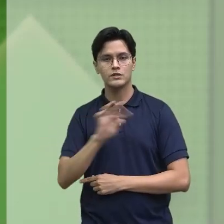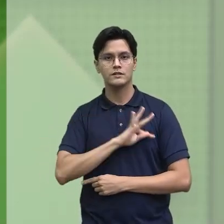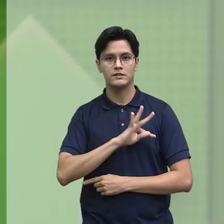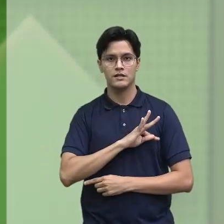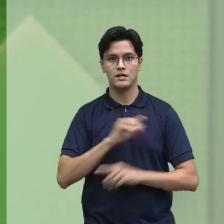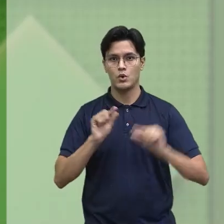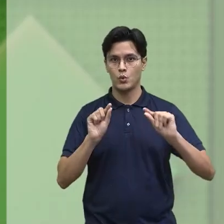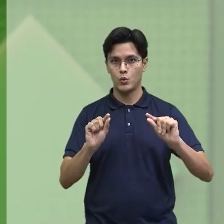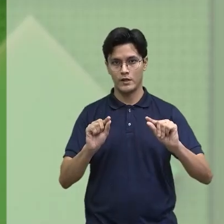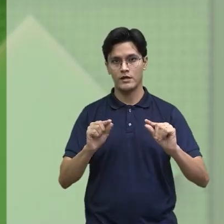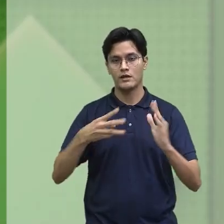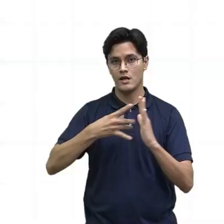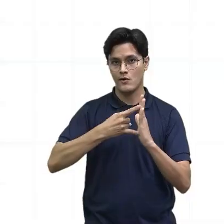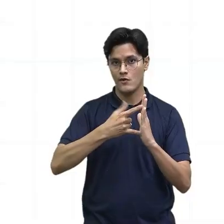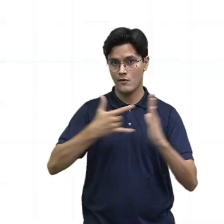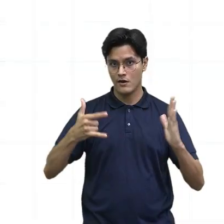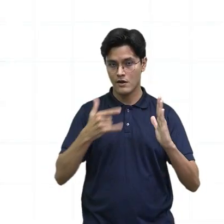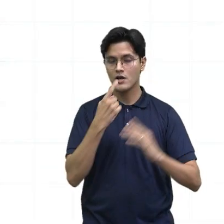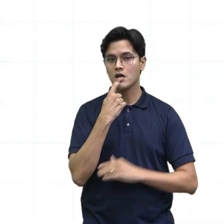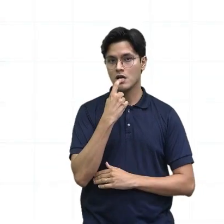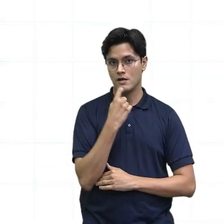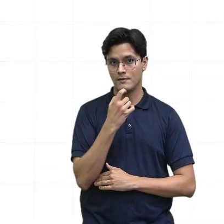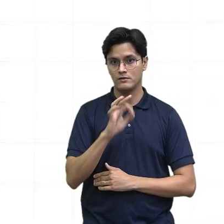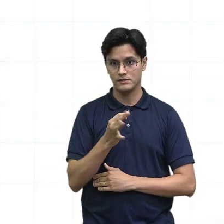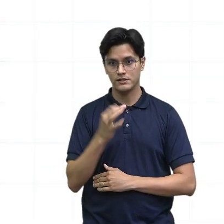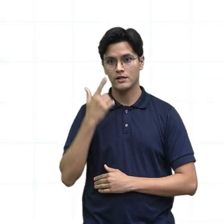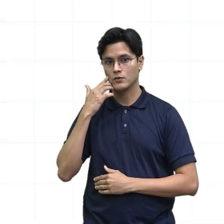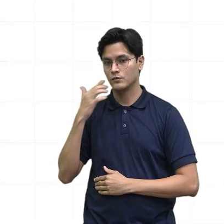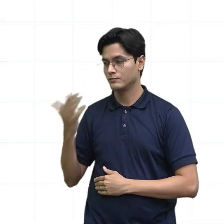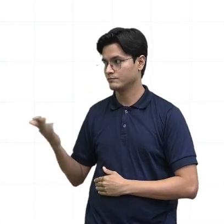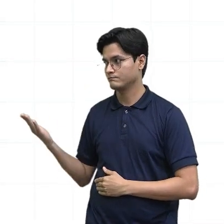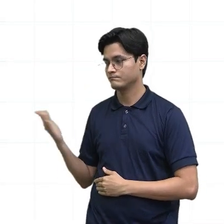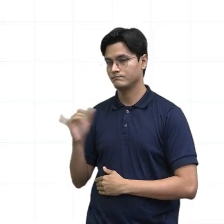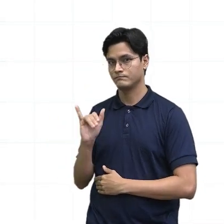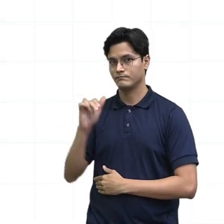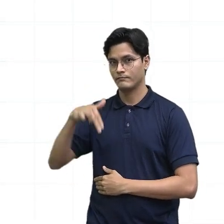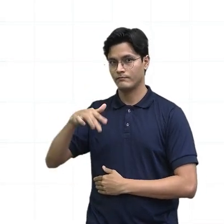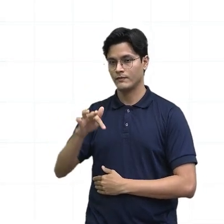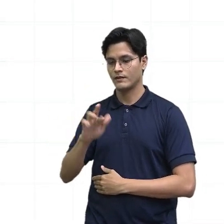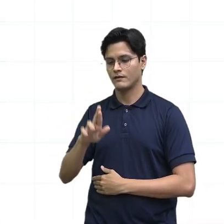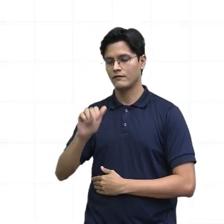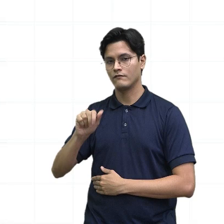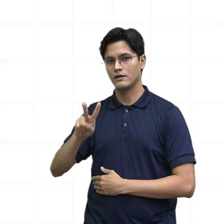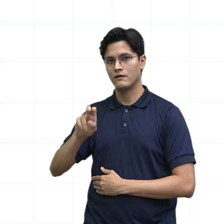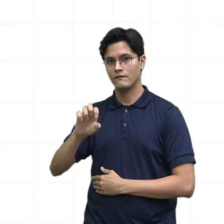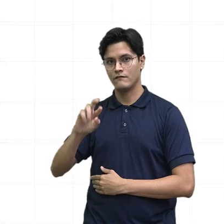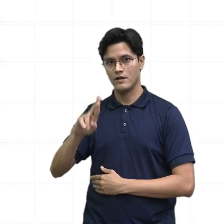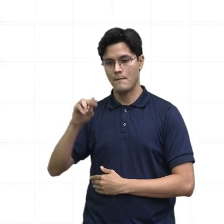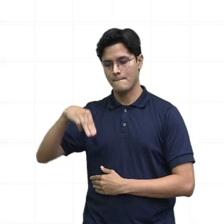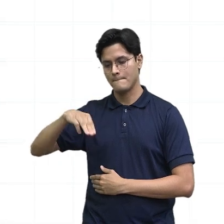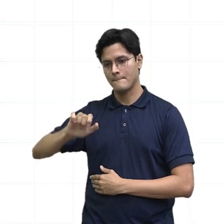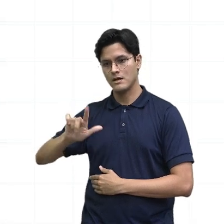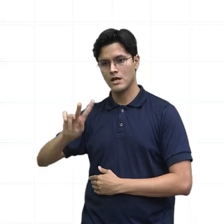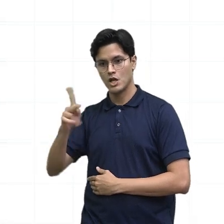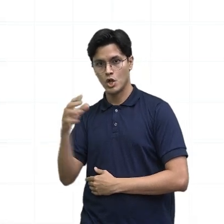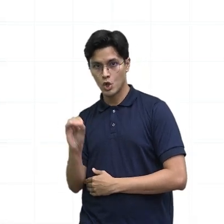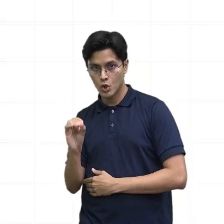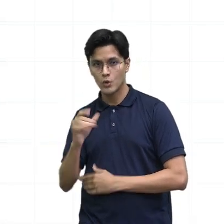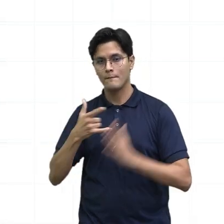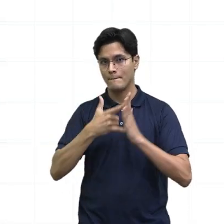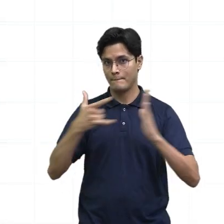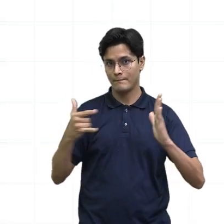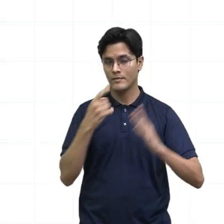o infravermelho. E aí a gente observa aí que o infravermelho tem auxiliado na classificação de alimentos